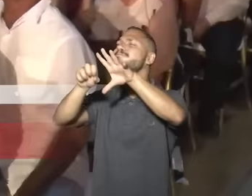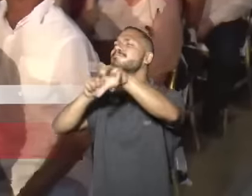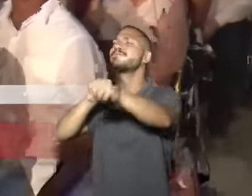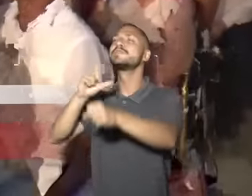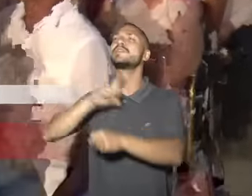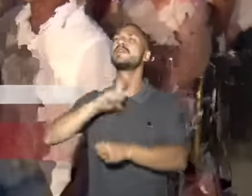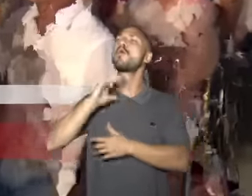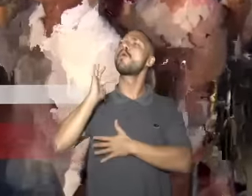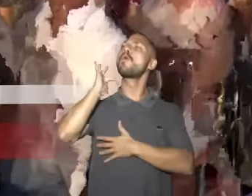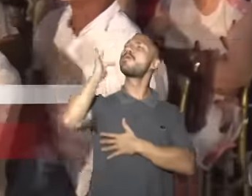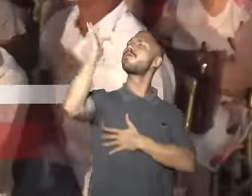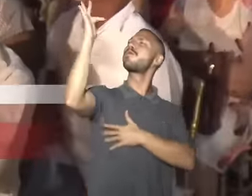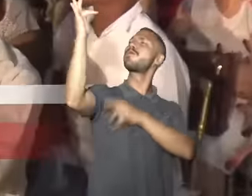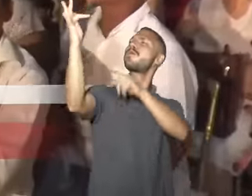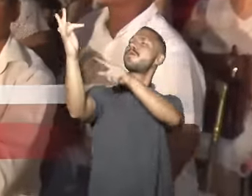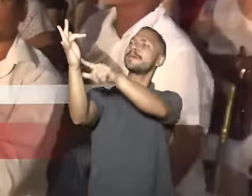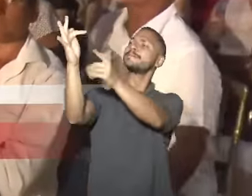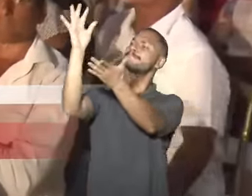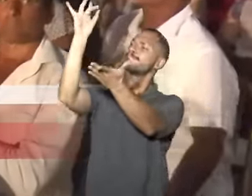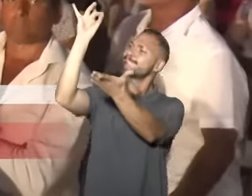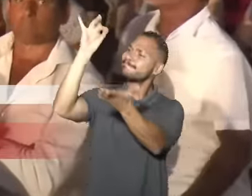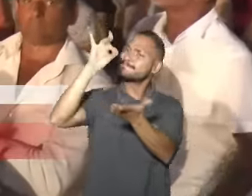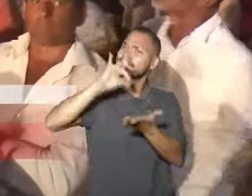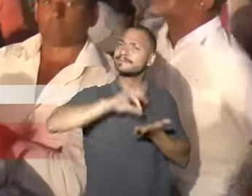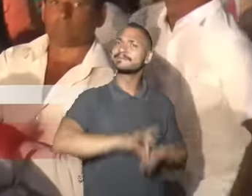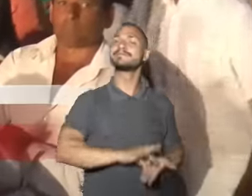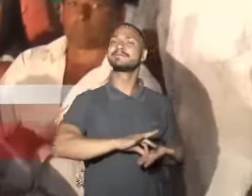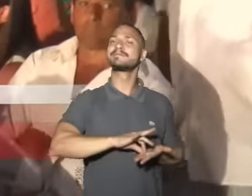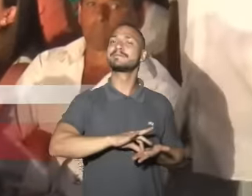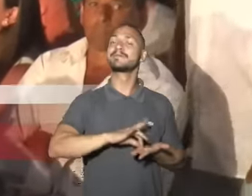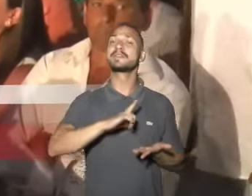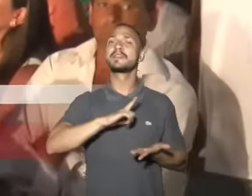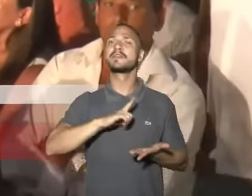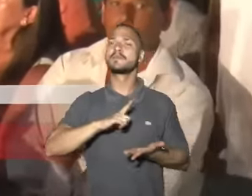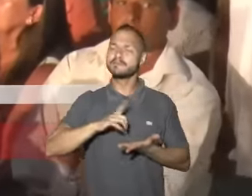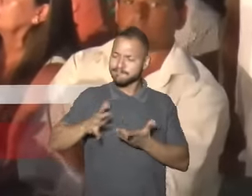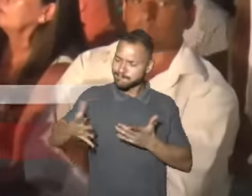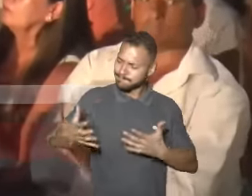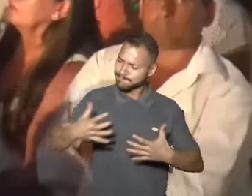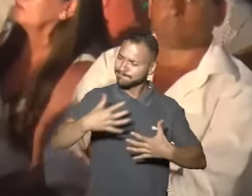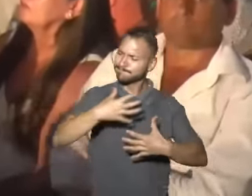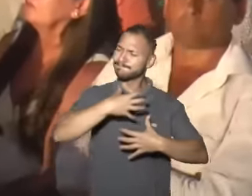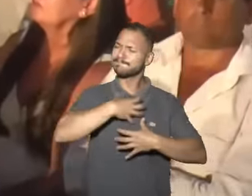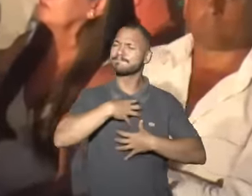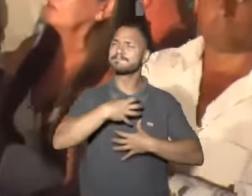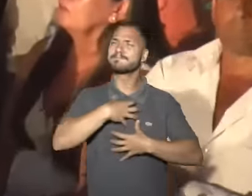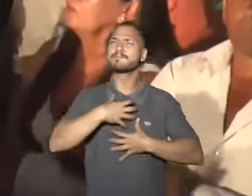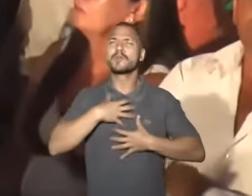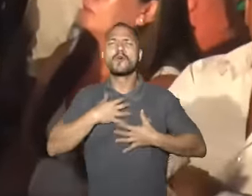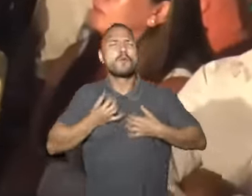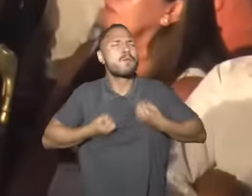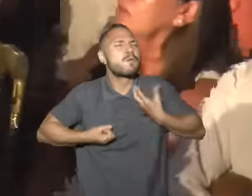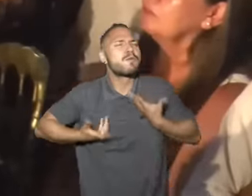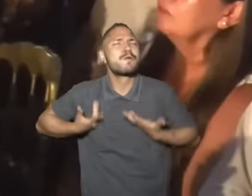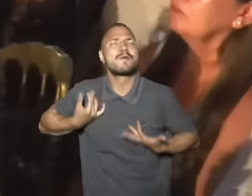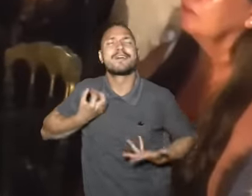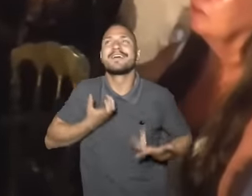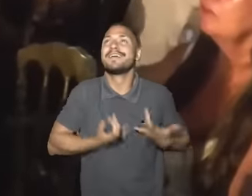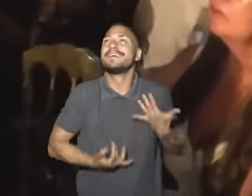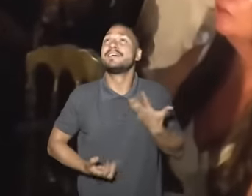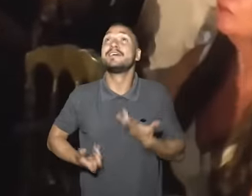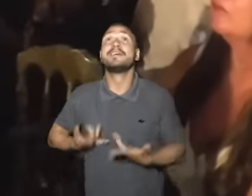o destino que se cumpriu, de sentir teu calor e